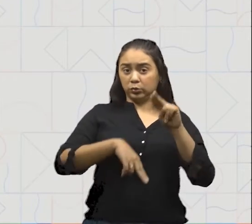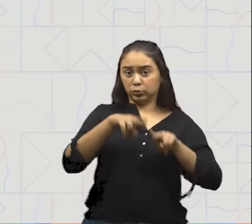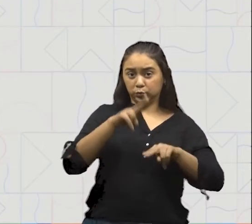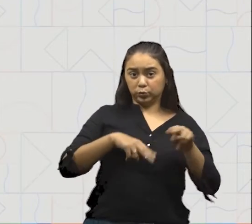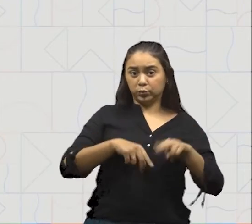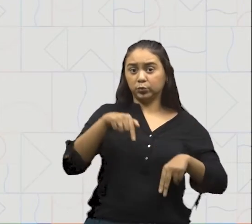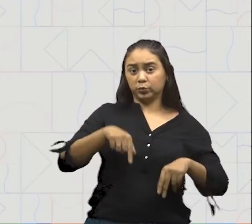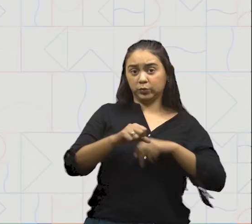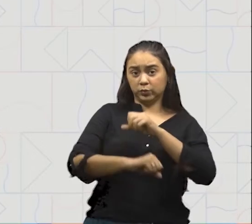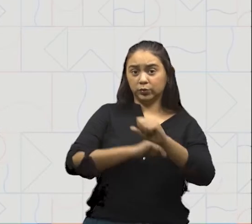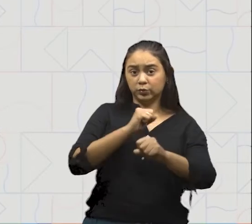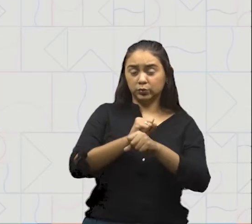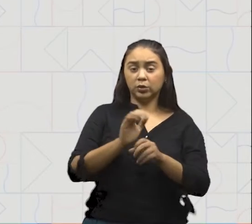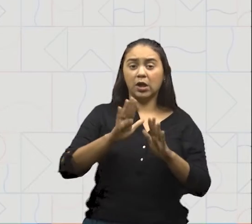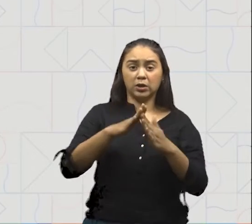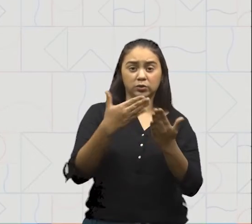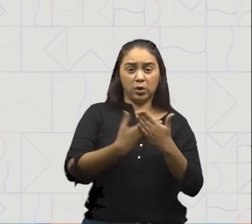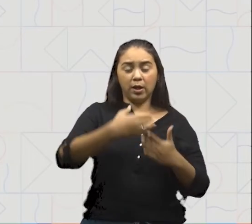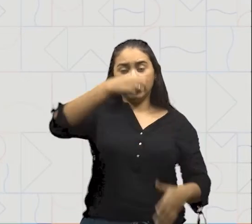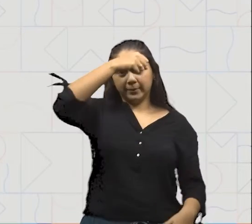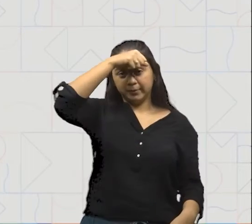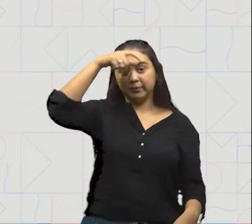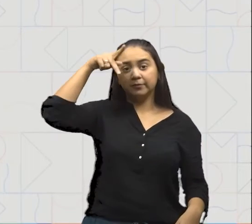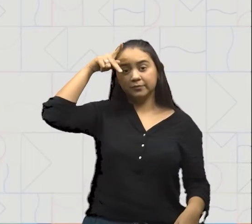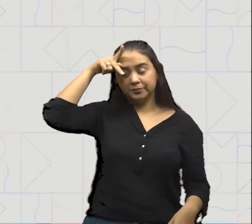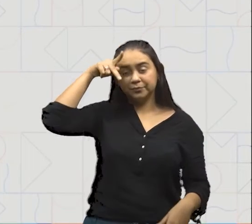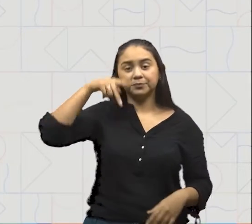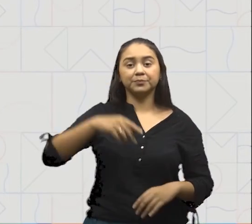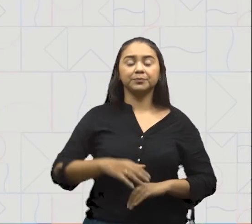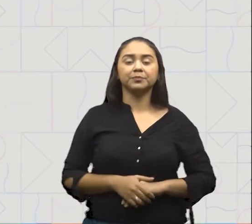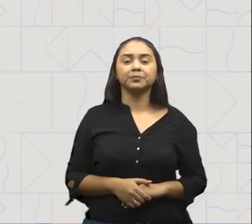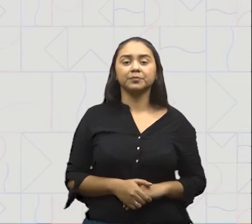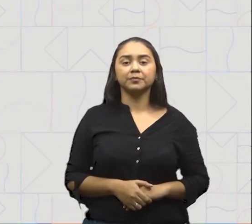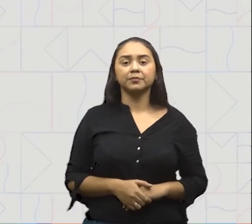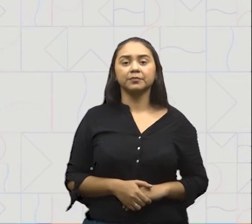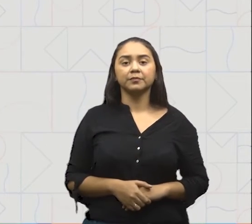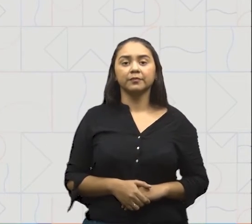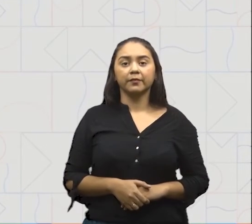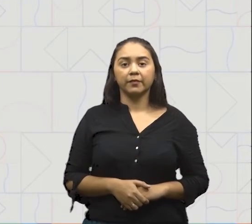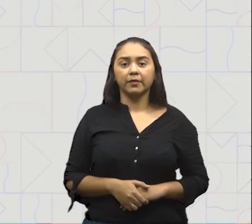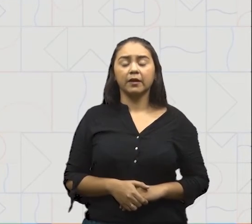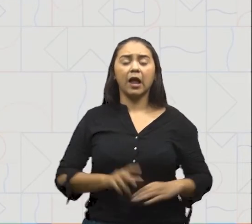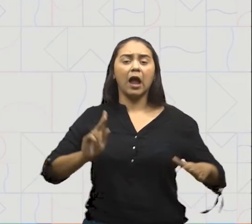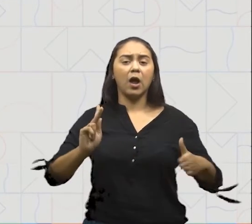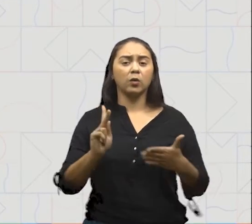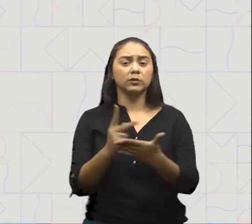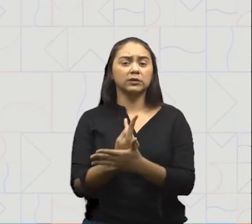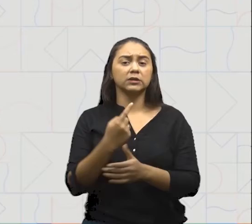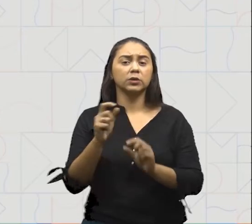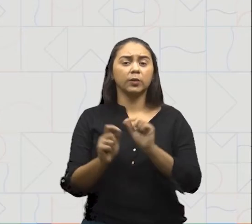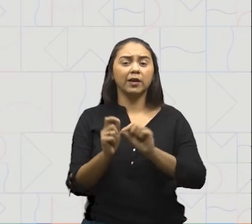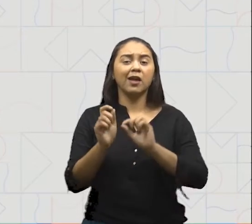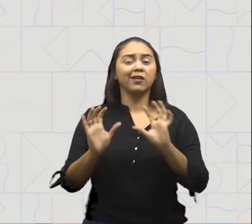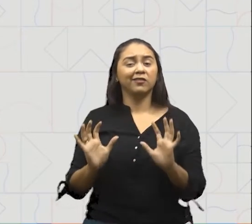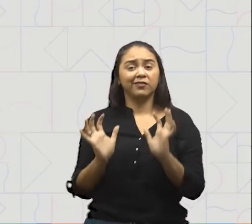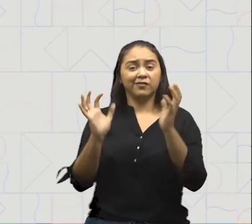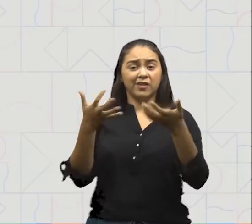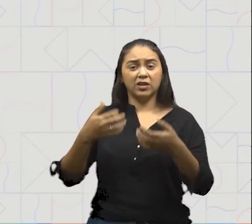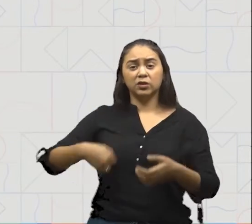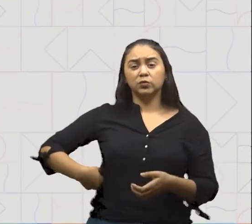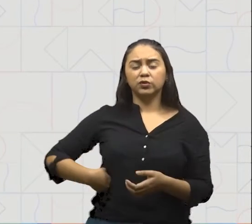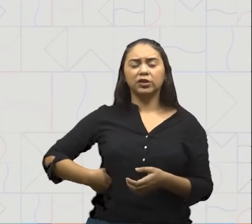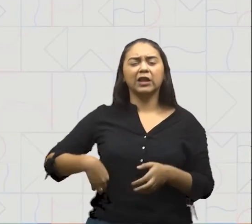ano, na escola Ana Maria Ipiranga, é o nome da escola em que o Célio trabalha, Aconteceu a festa junina de um